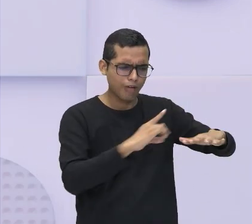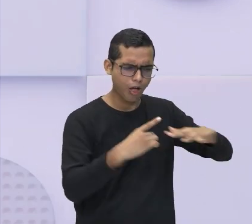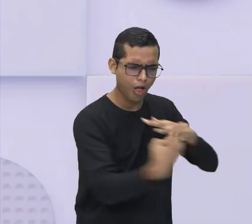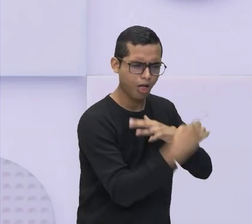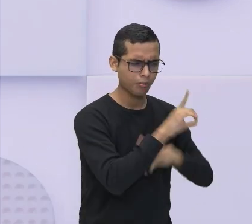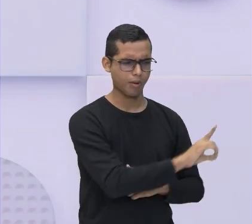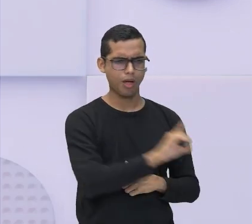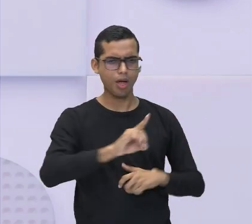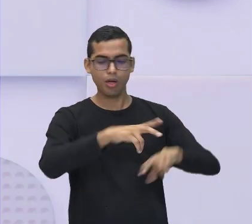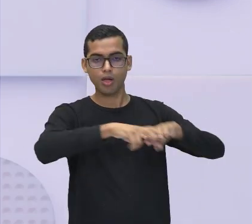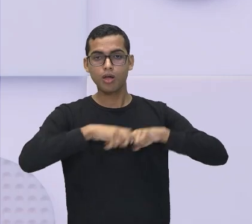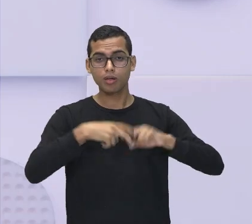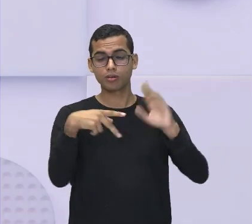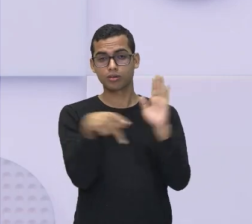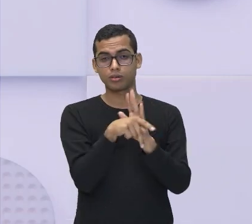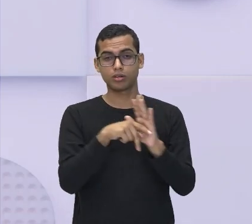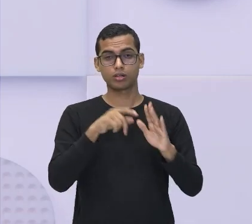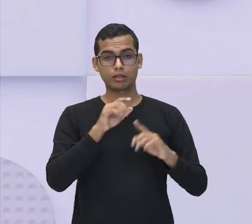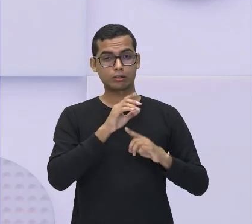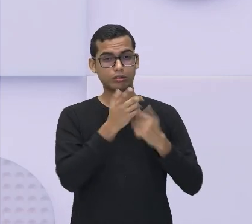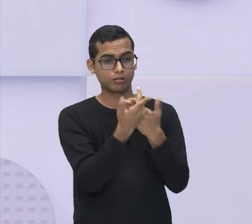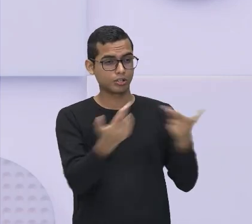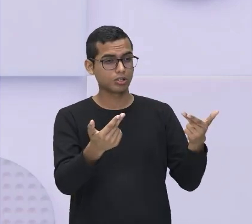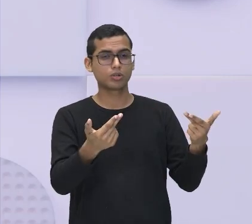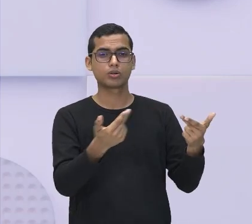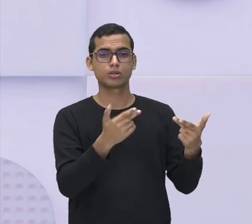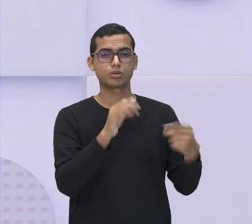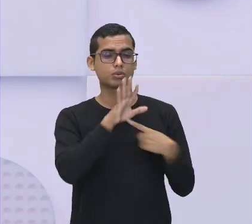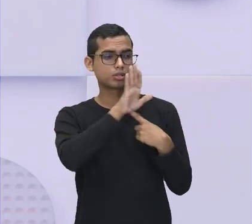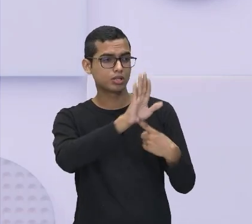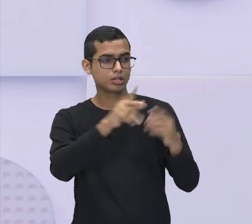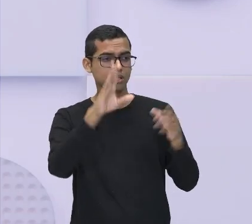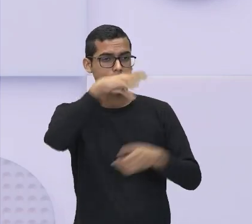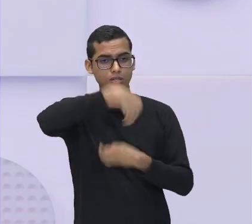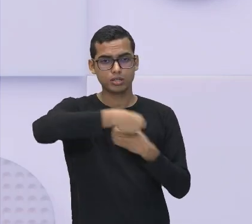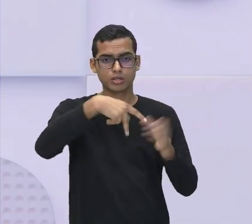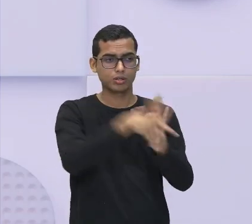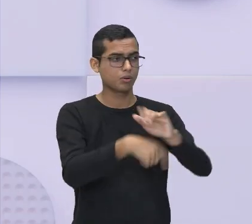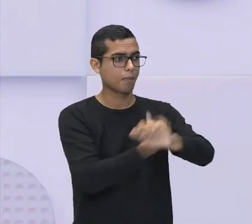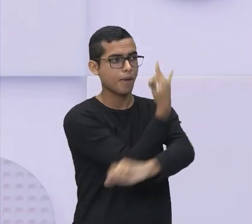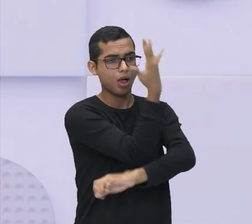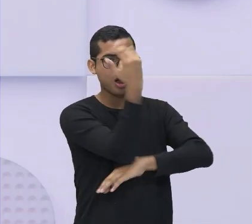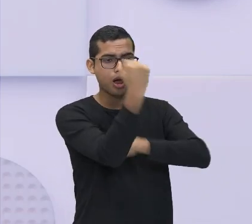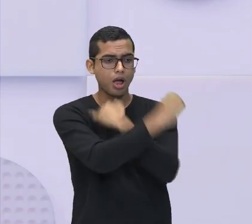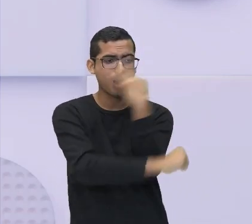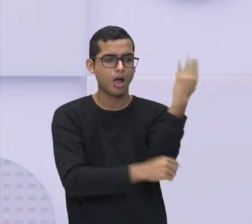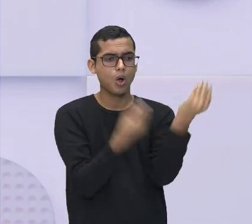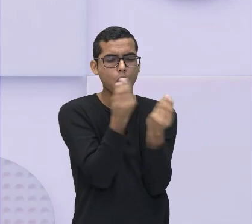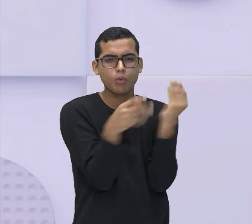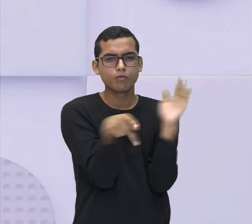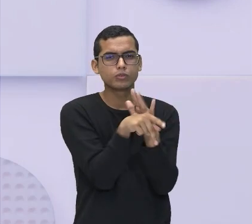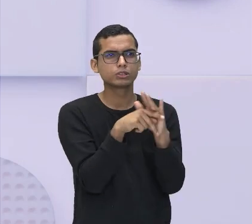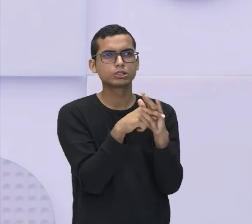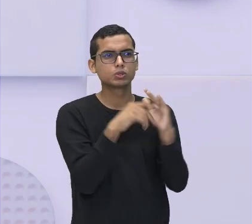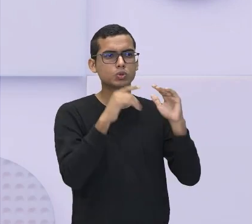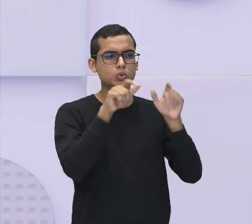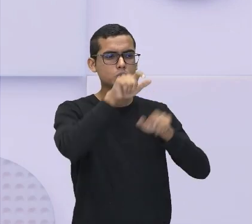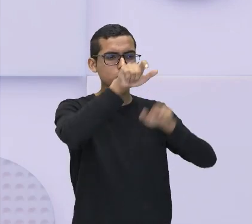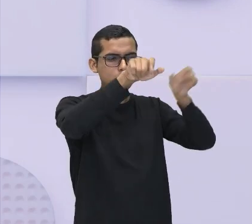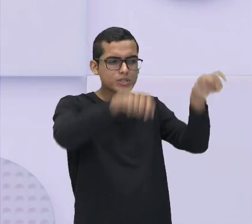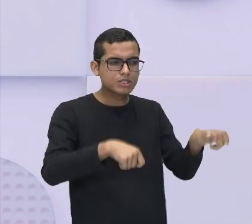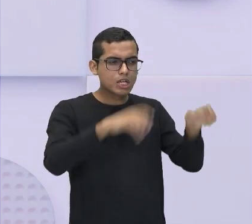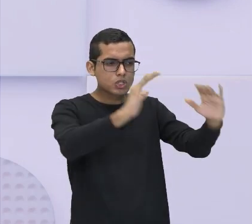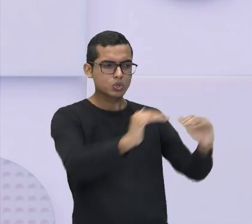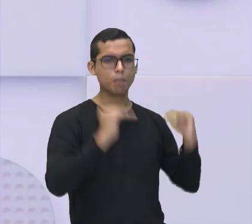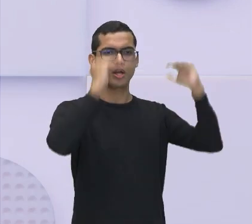trata as várias manifestações da natureza como manifestações divinas, né? Falei um